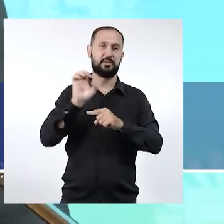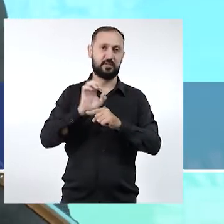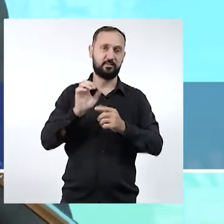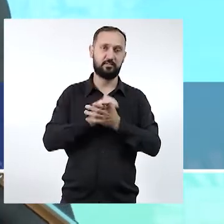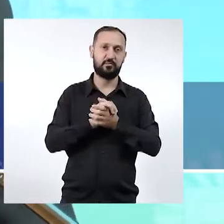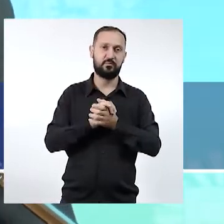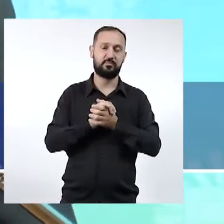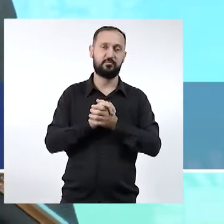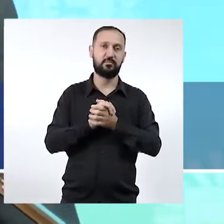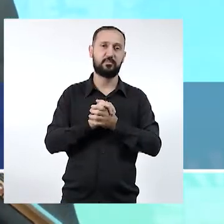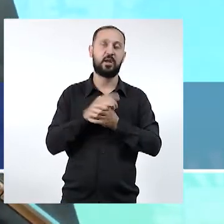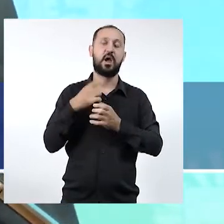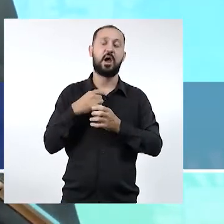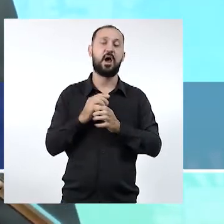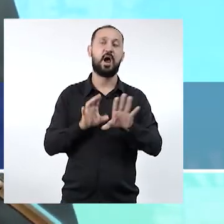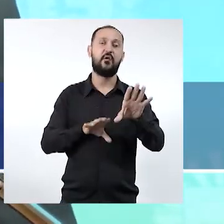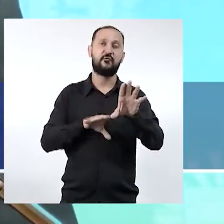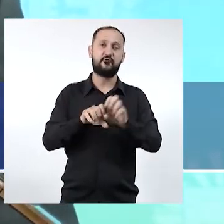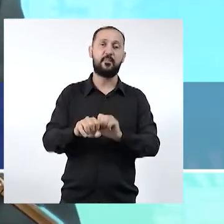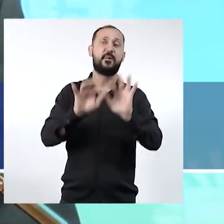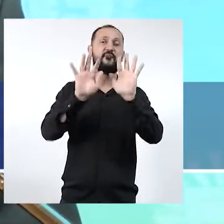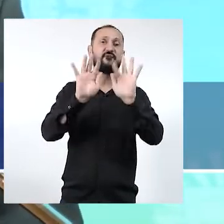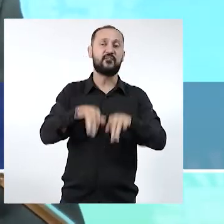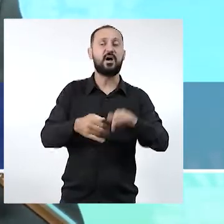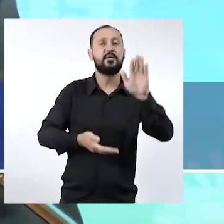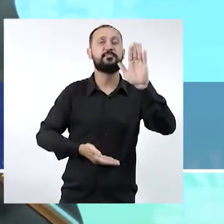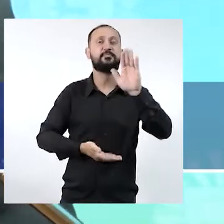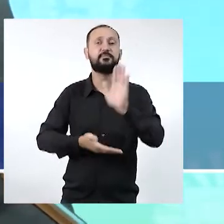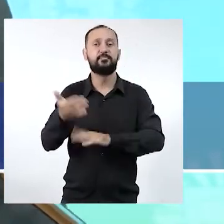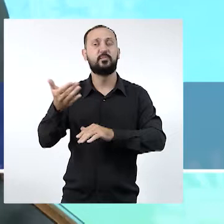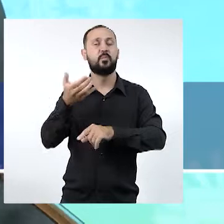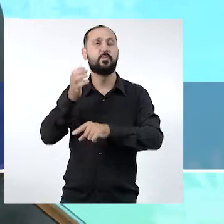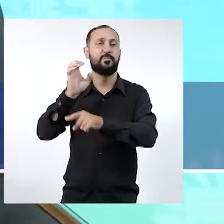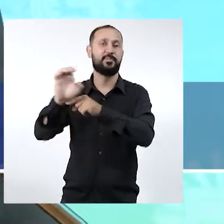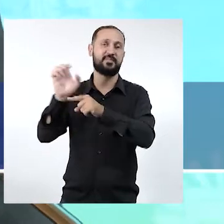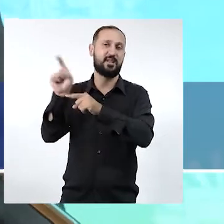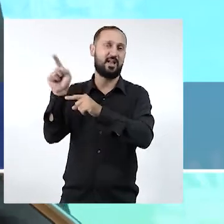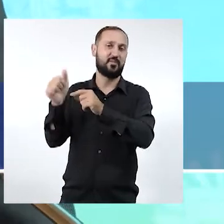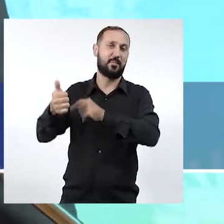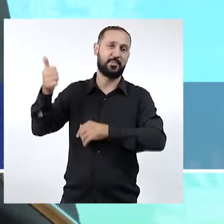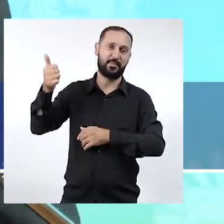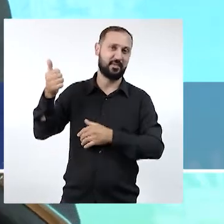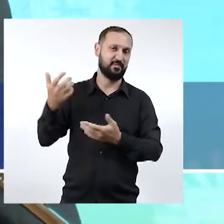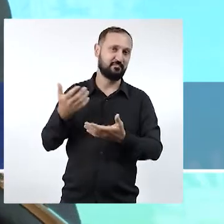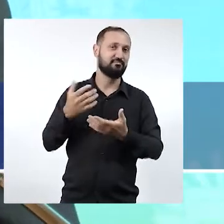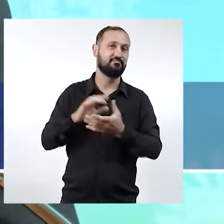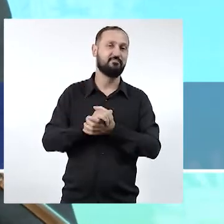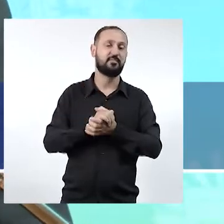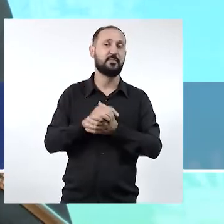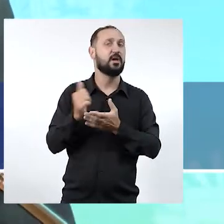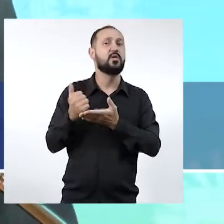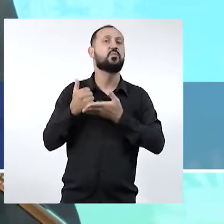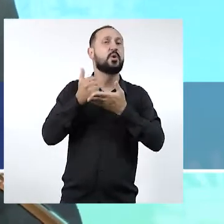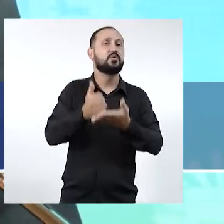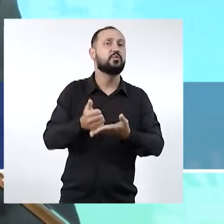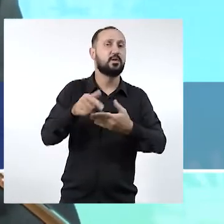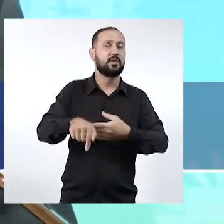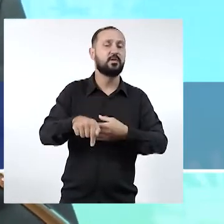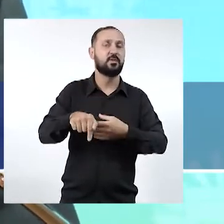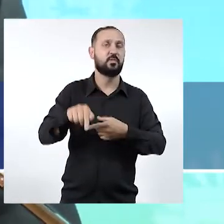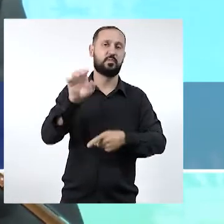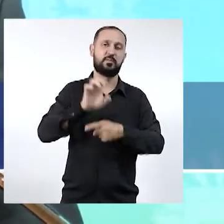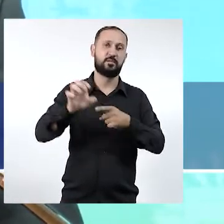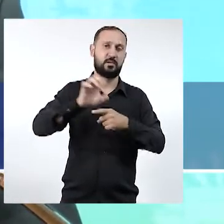outros estados, acabam retornando para os seus estados de origem e passam a praticamente